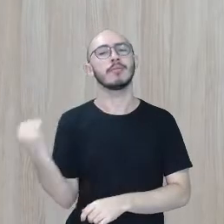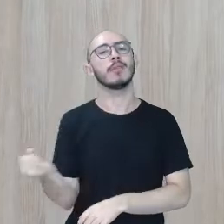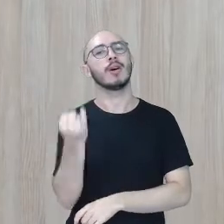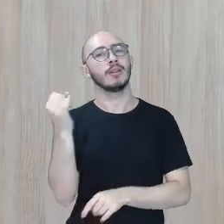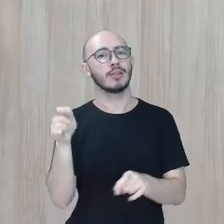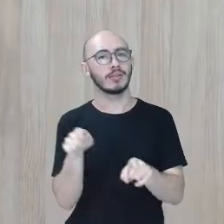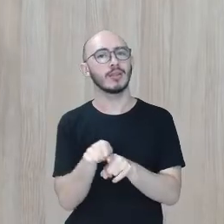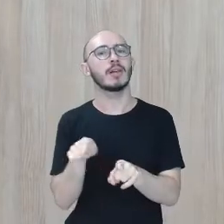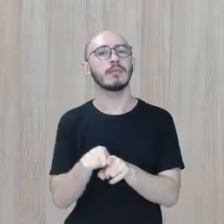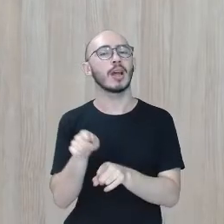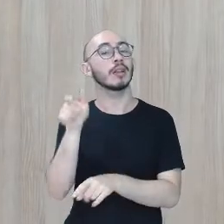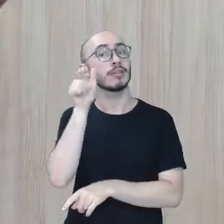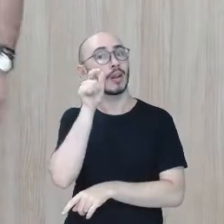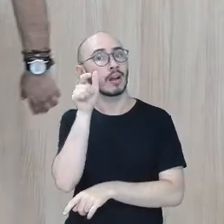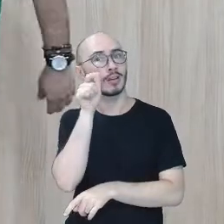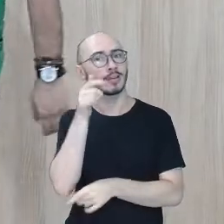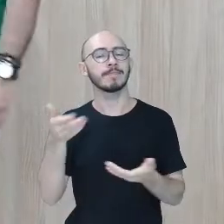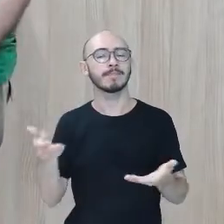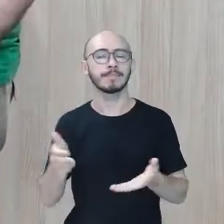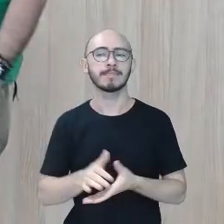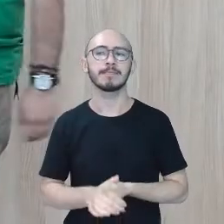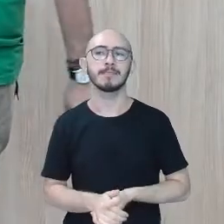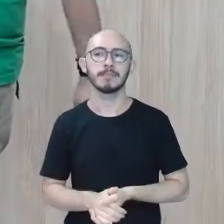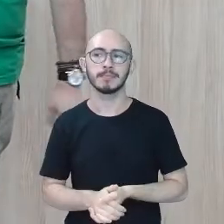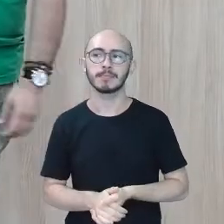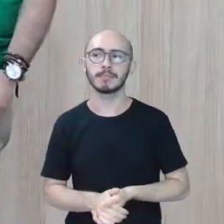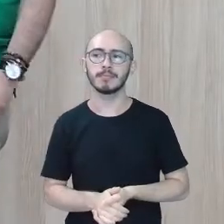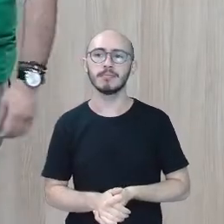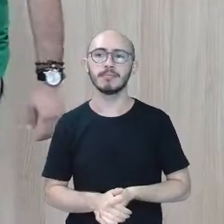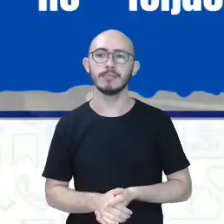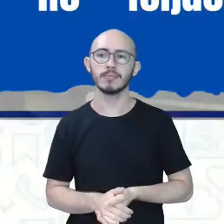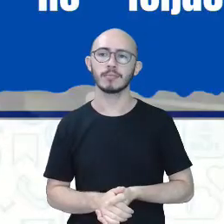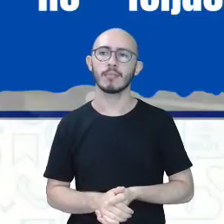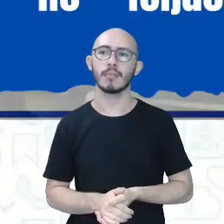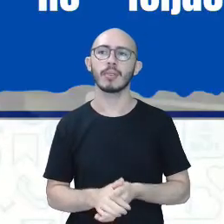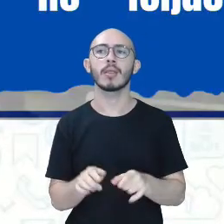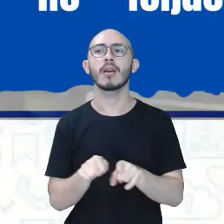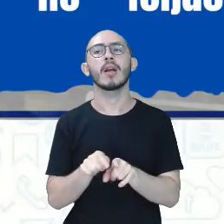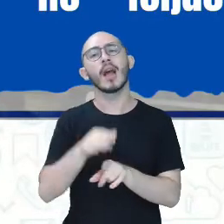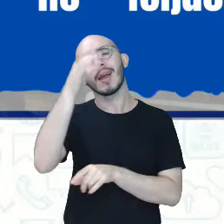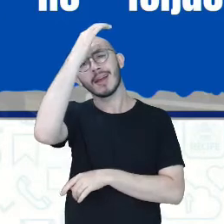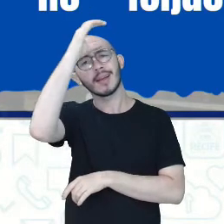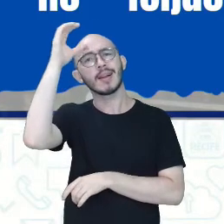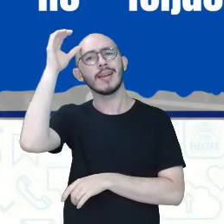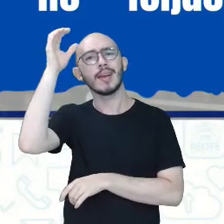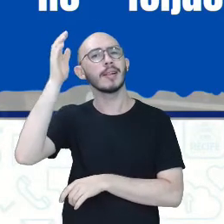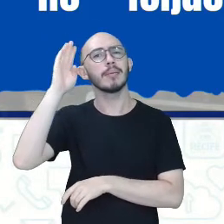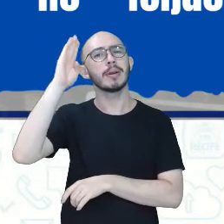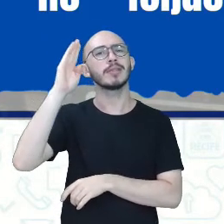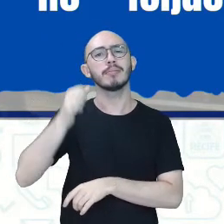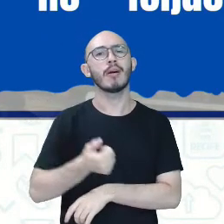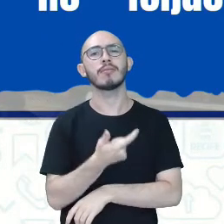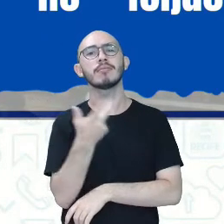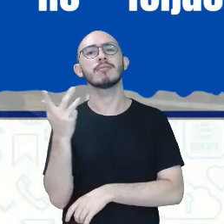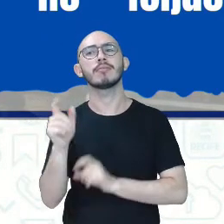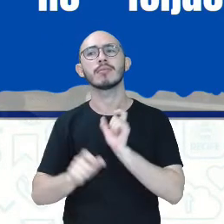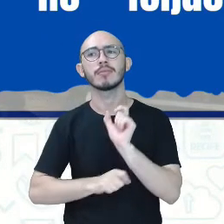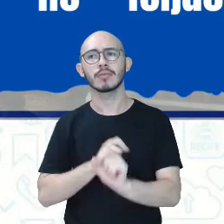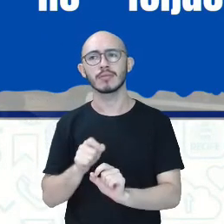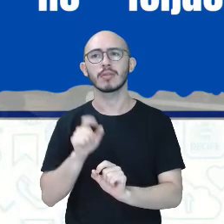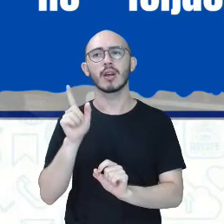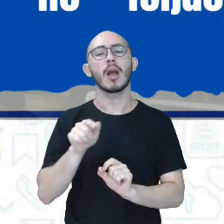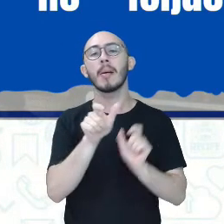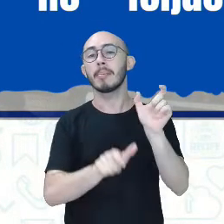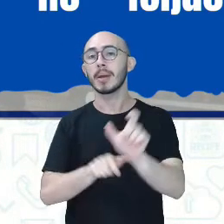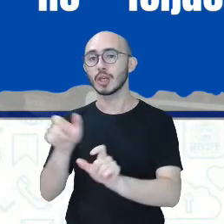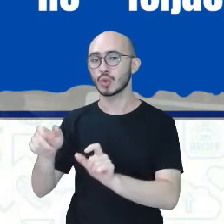É muito interessante, né, a gastronomia. E a clientela é formada principalmente, ó, por sindicalistas e